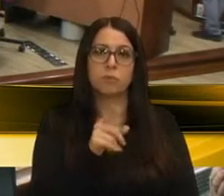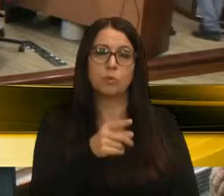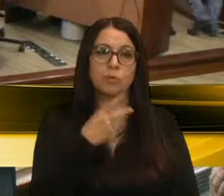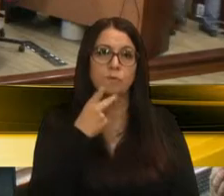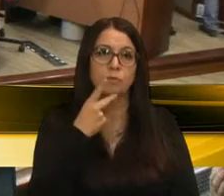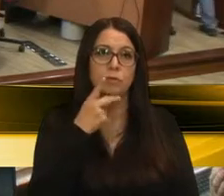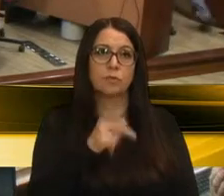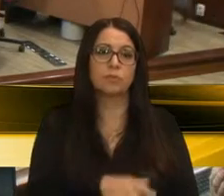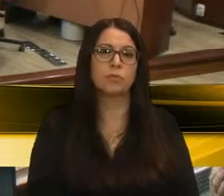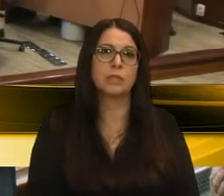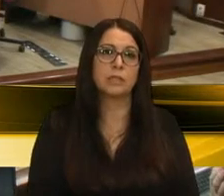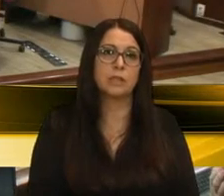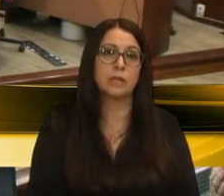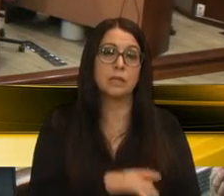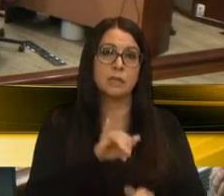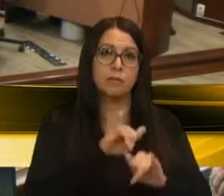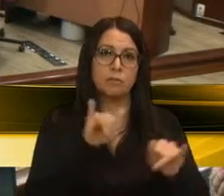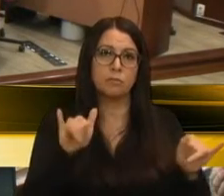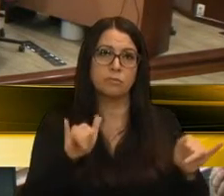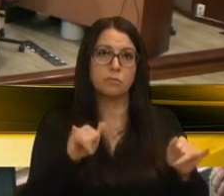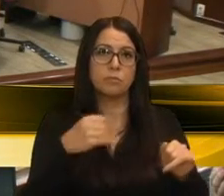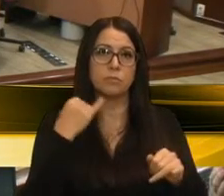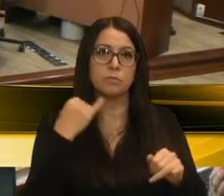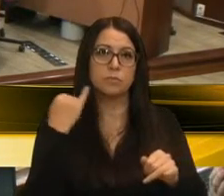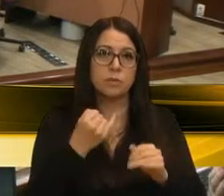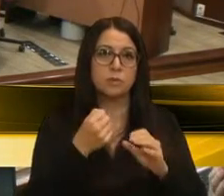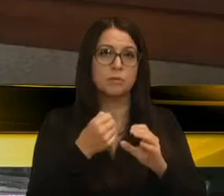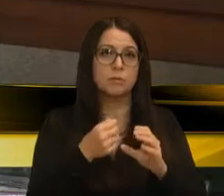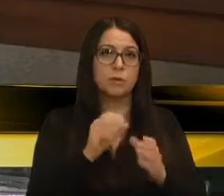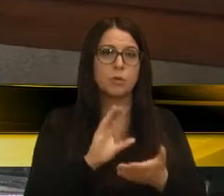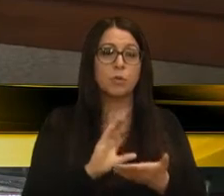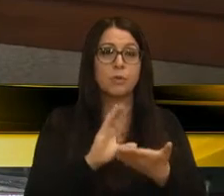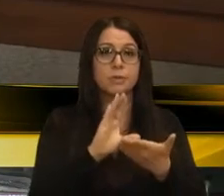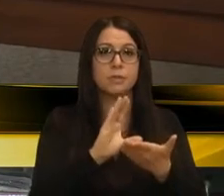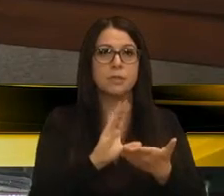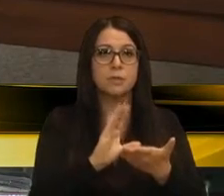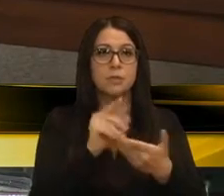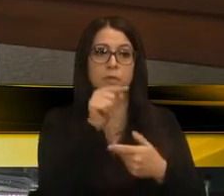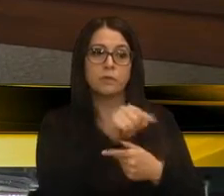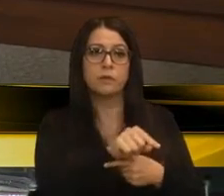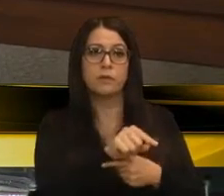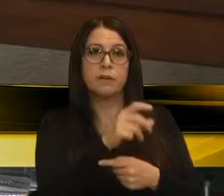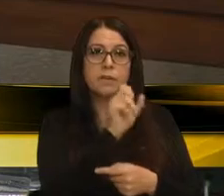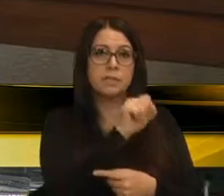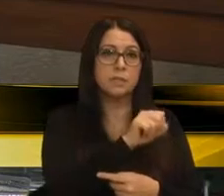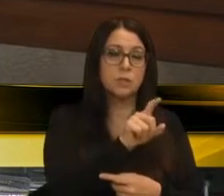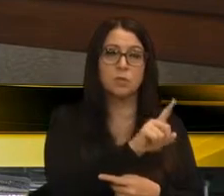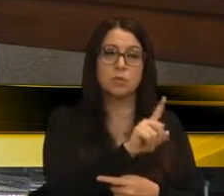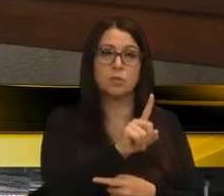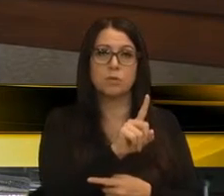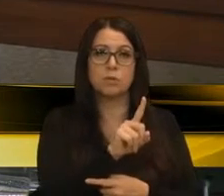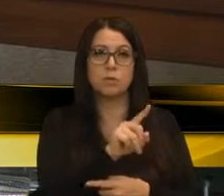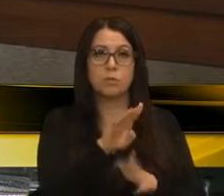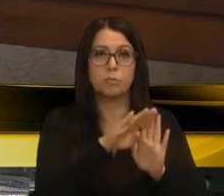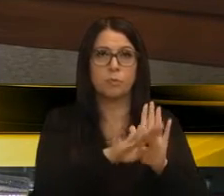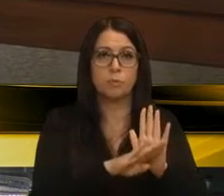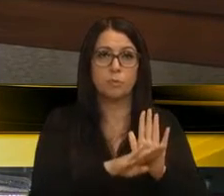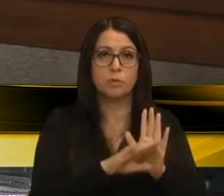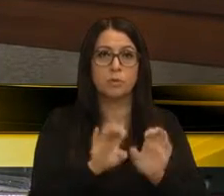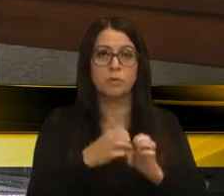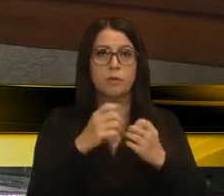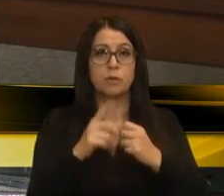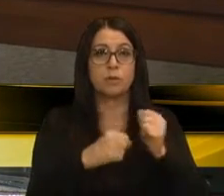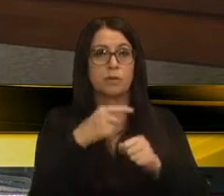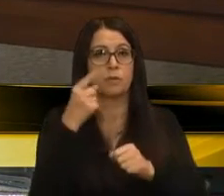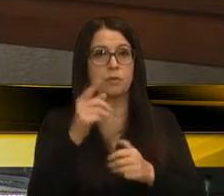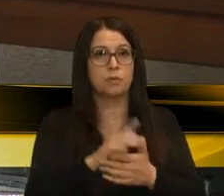ia sugerir. Essas informações são importantes para o como vai referendar, sim ou não, a programação de um evento ano que